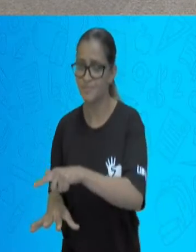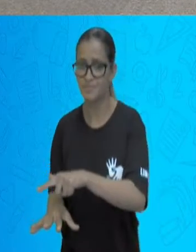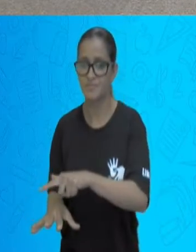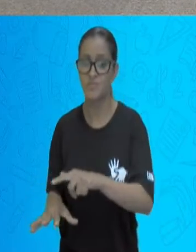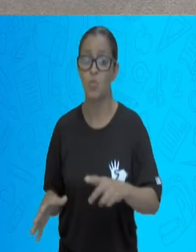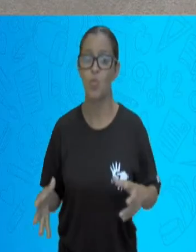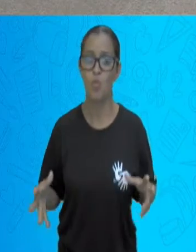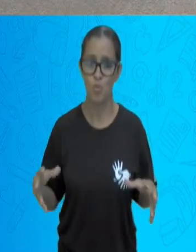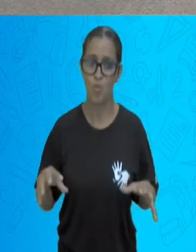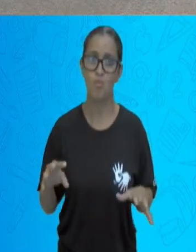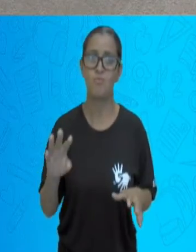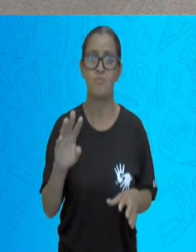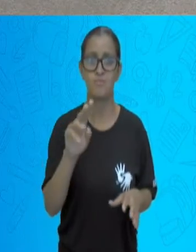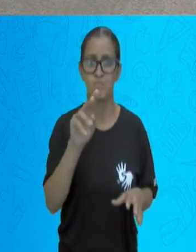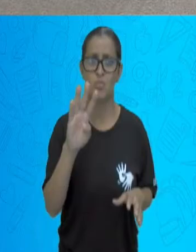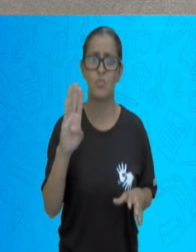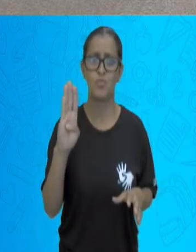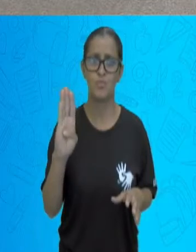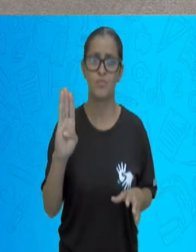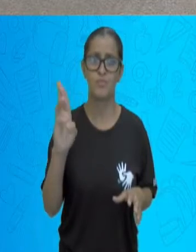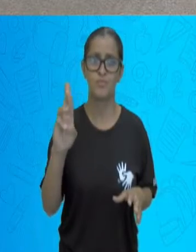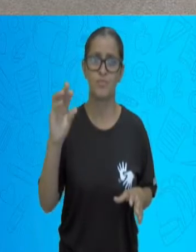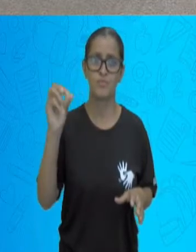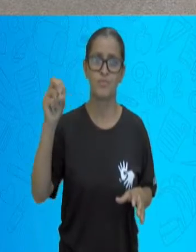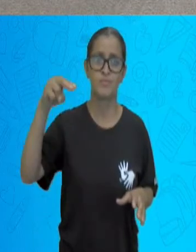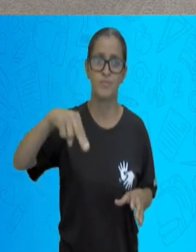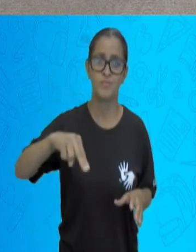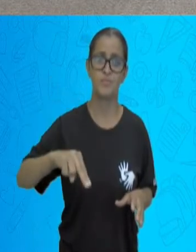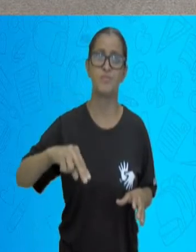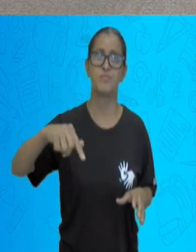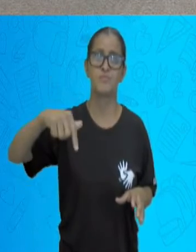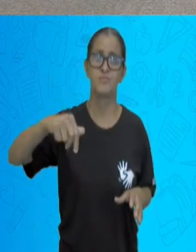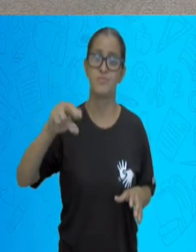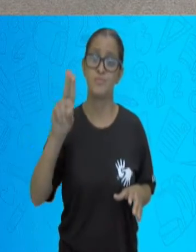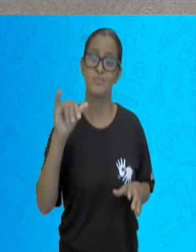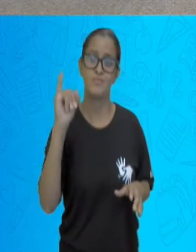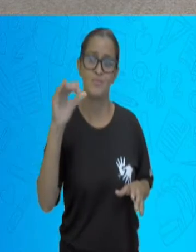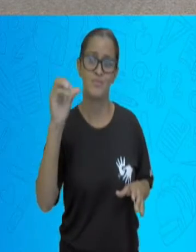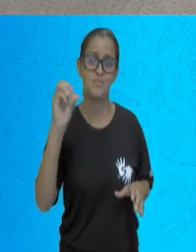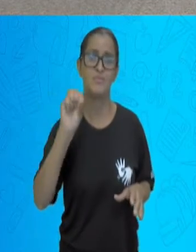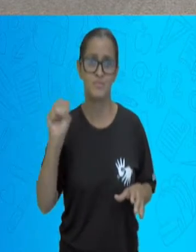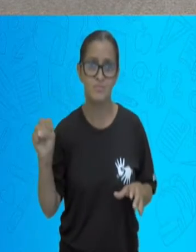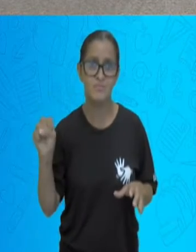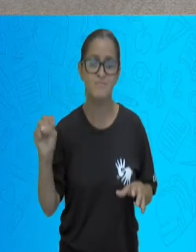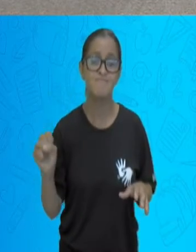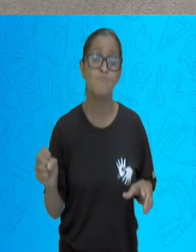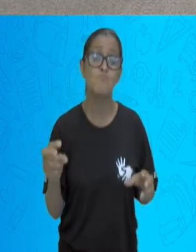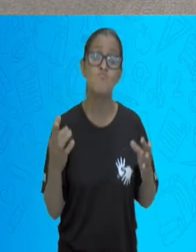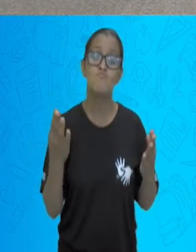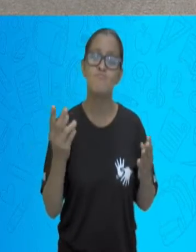de bronquíolos. Bom, os brônquios são duas ramificações.